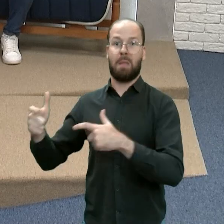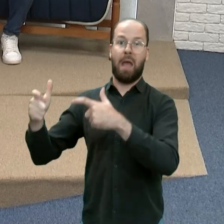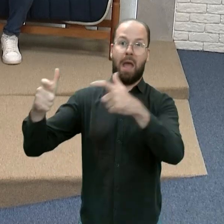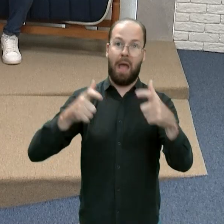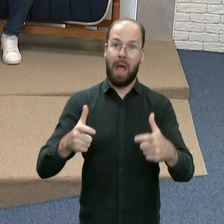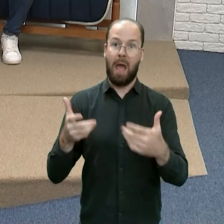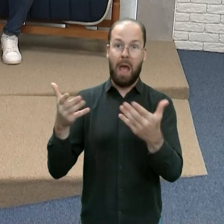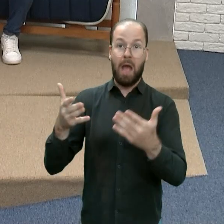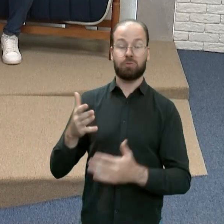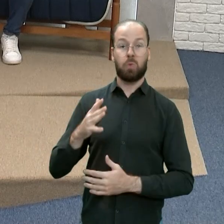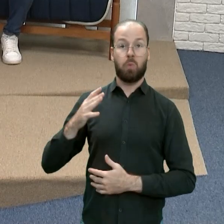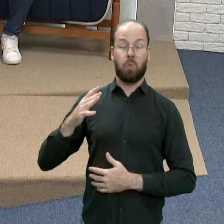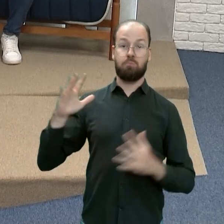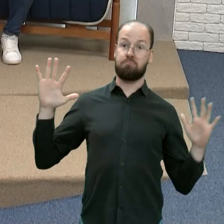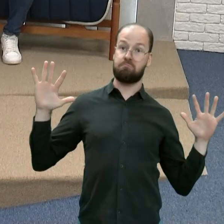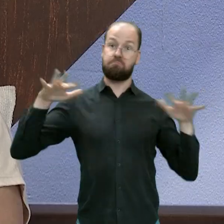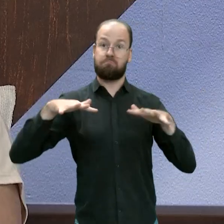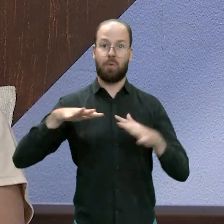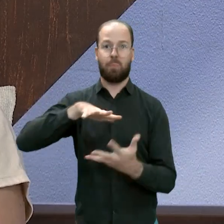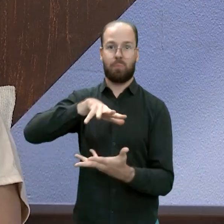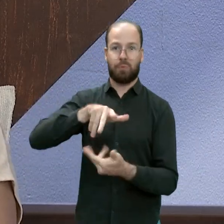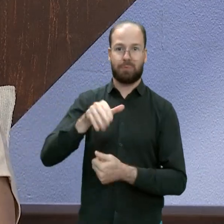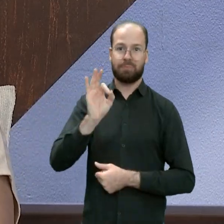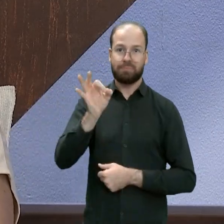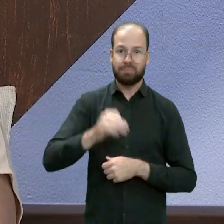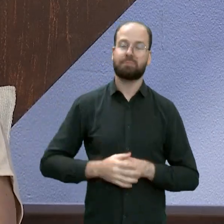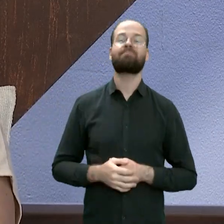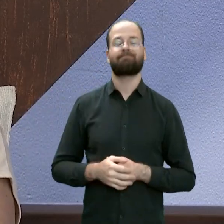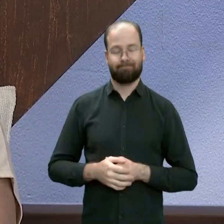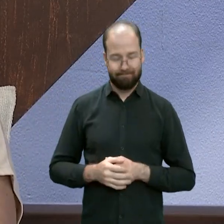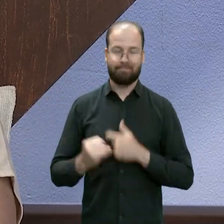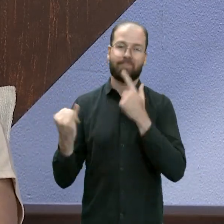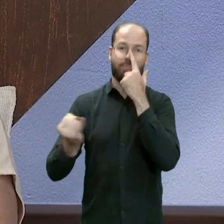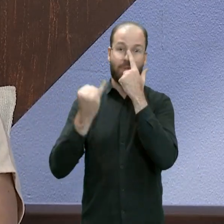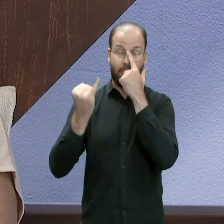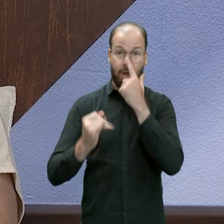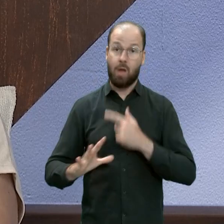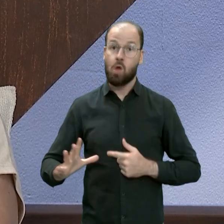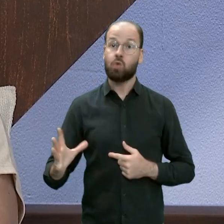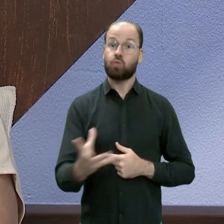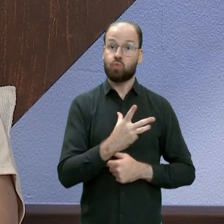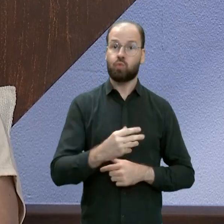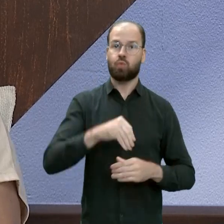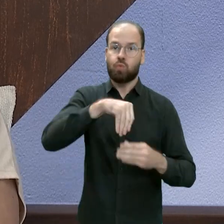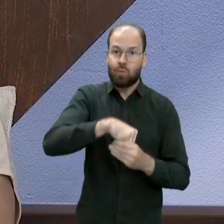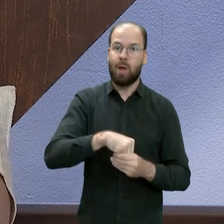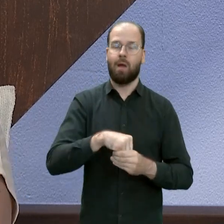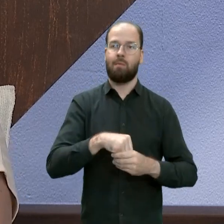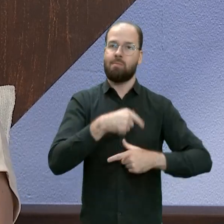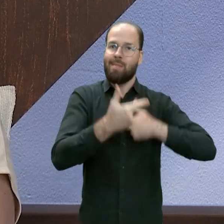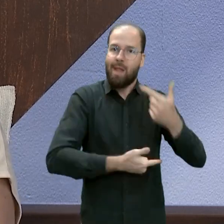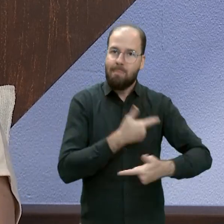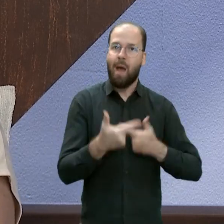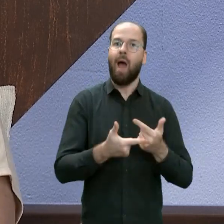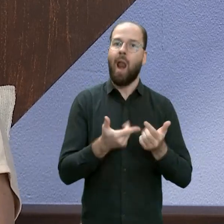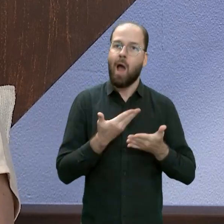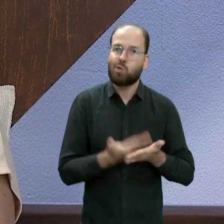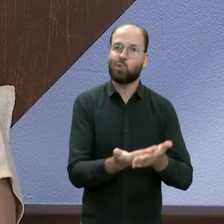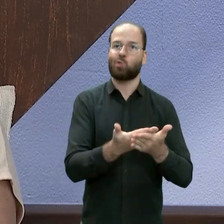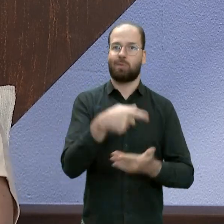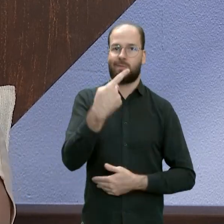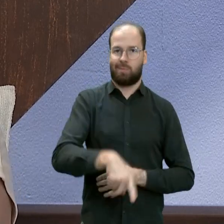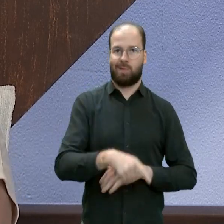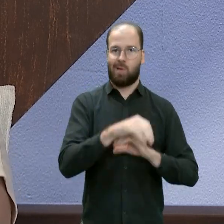É importante, assim, para toda a comunidade da UFG e que as pessoas que estão